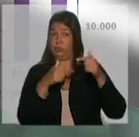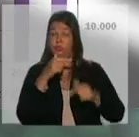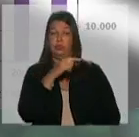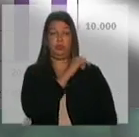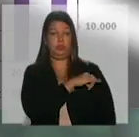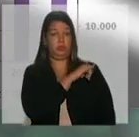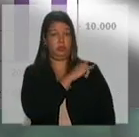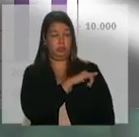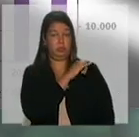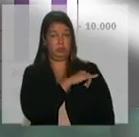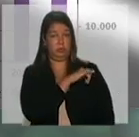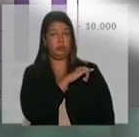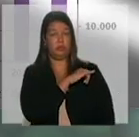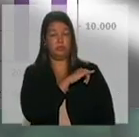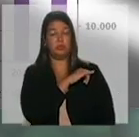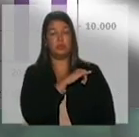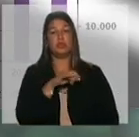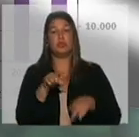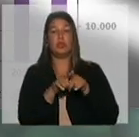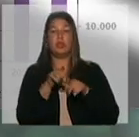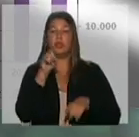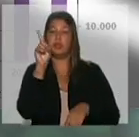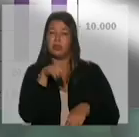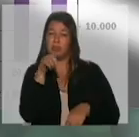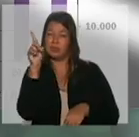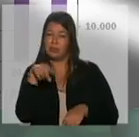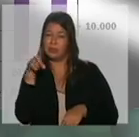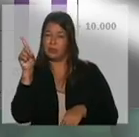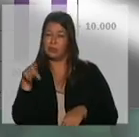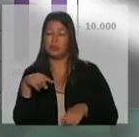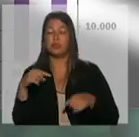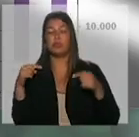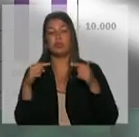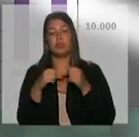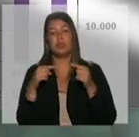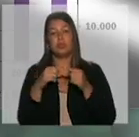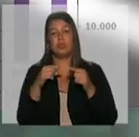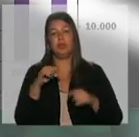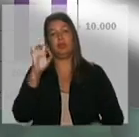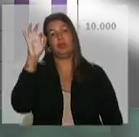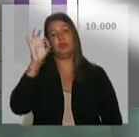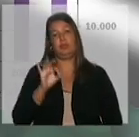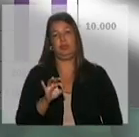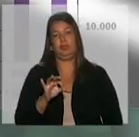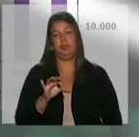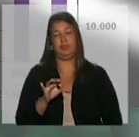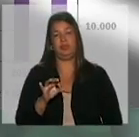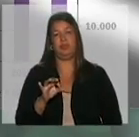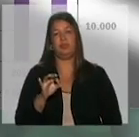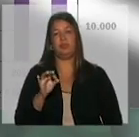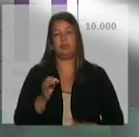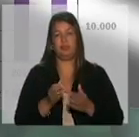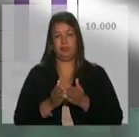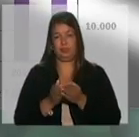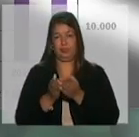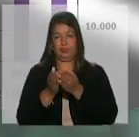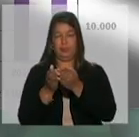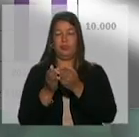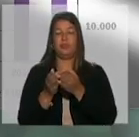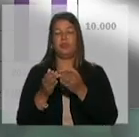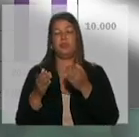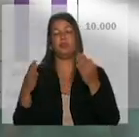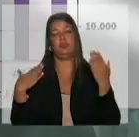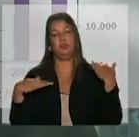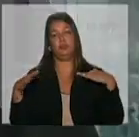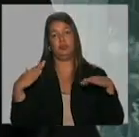Rio de Janeiro. E essas barrinhas que são... É o percentual... no Brasil. O percentual do que representava a indústria naval do Rio